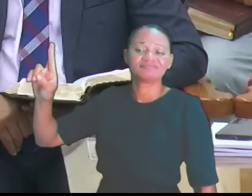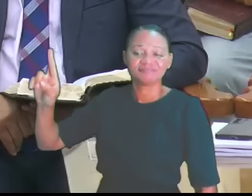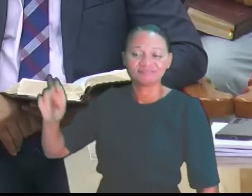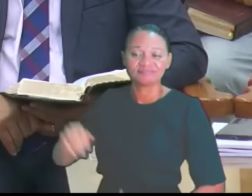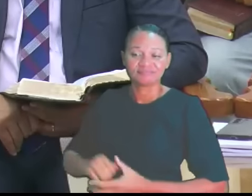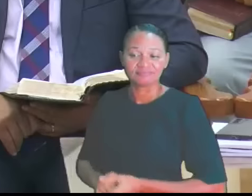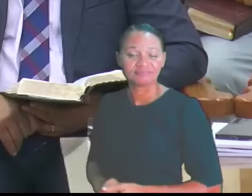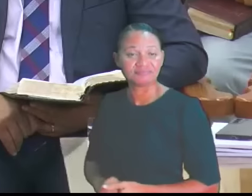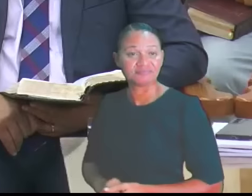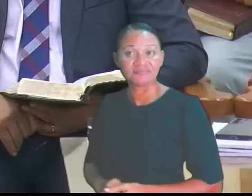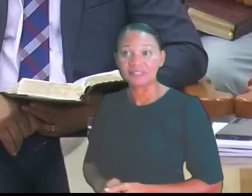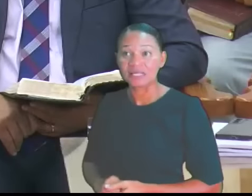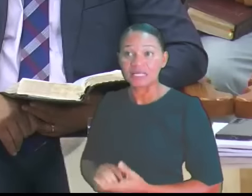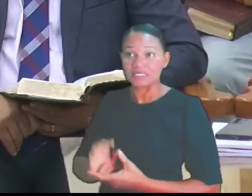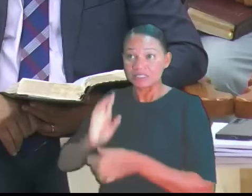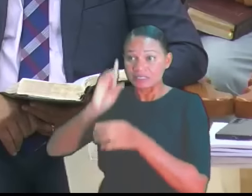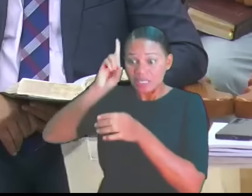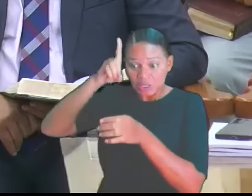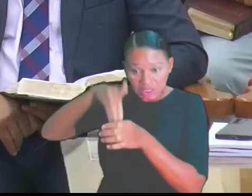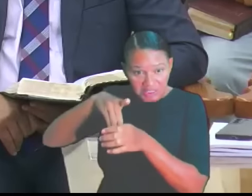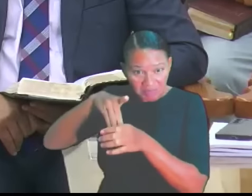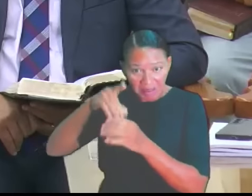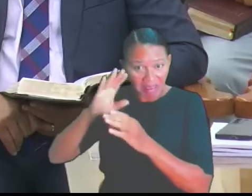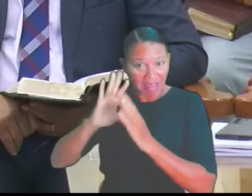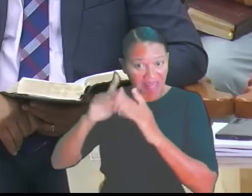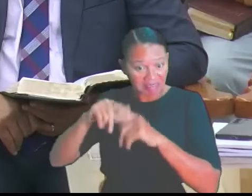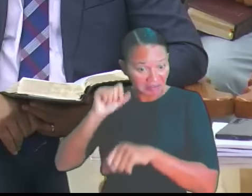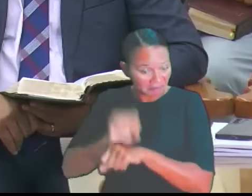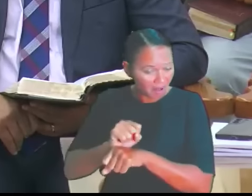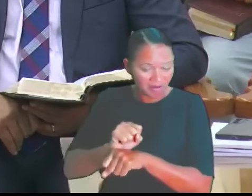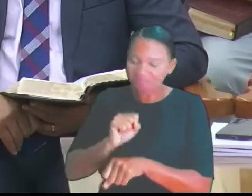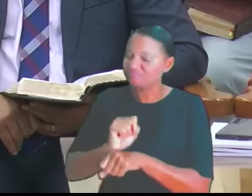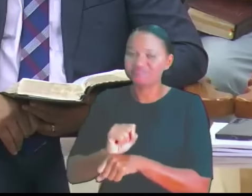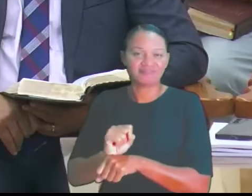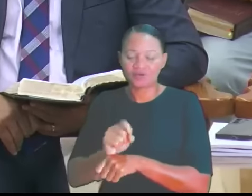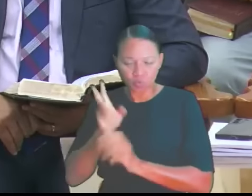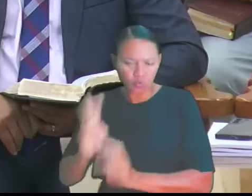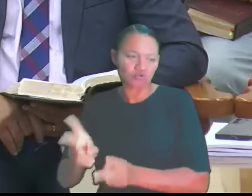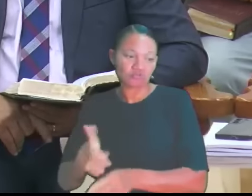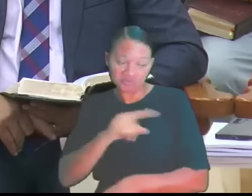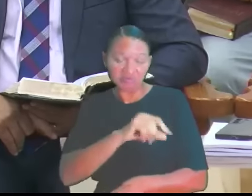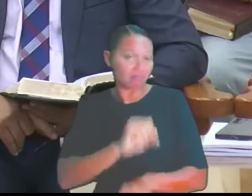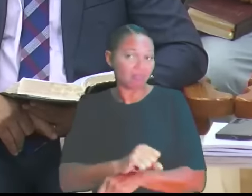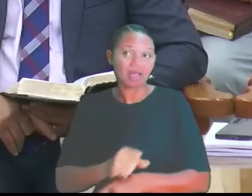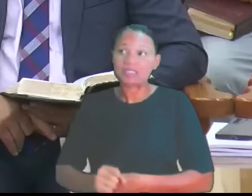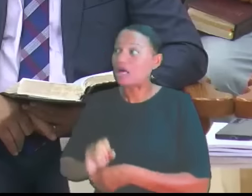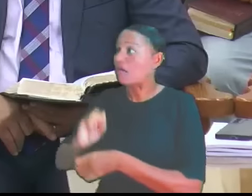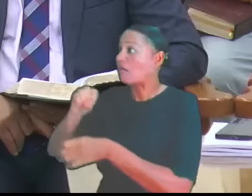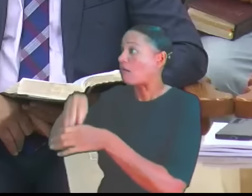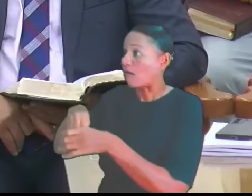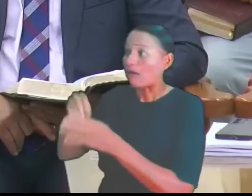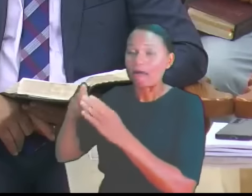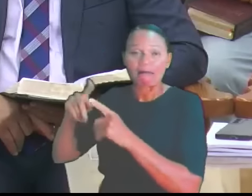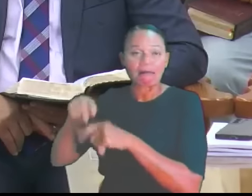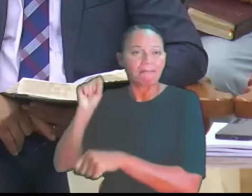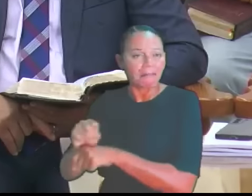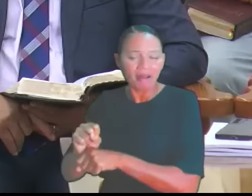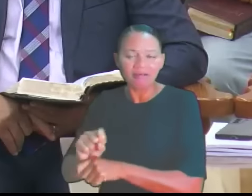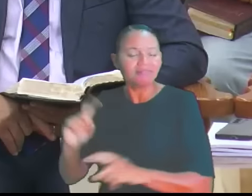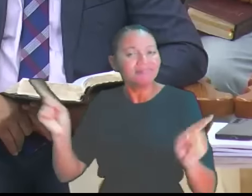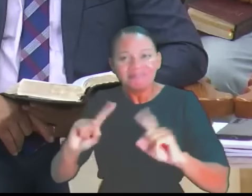Se eu não dizimar, a igreja para. Para você, mas a igreja não para. Se eu não ofertar, a igreja para. Não para,